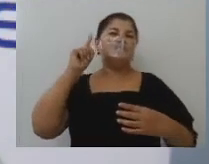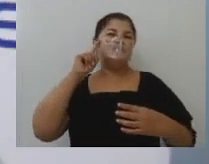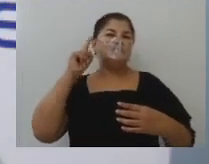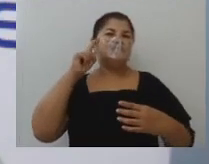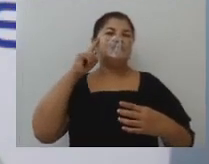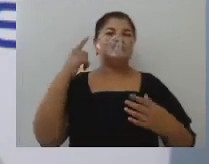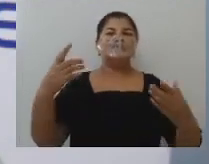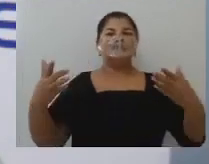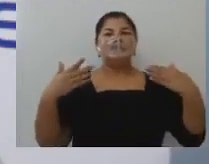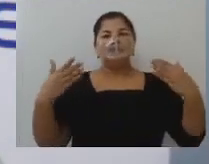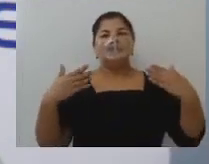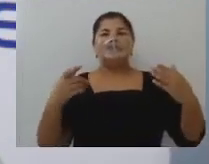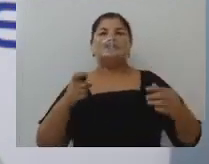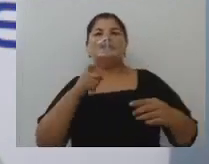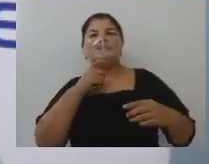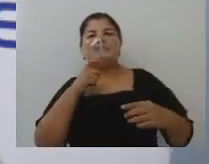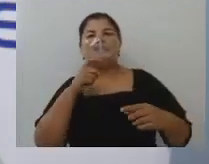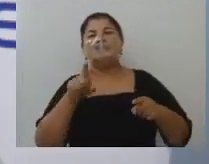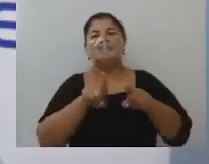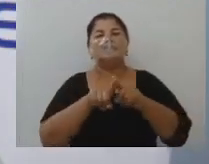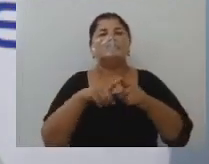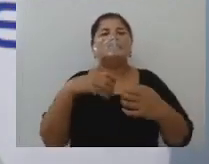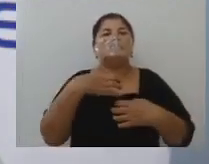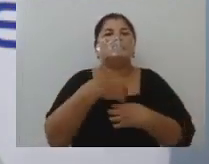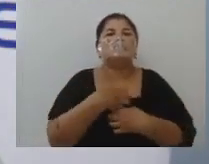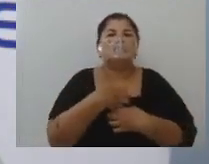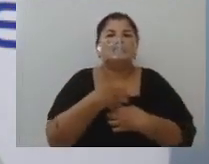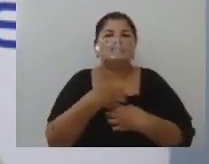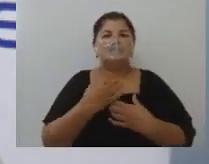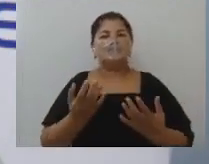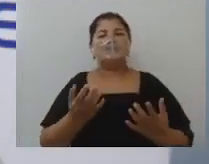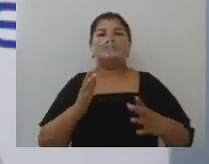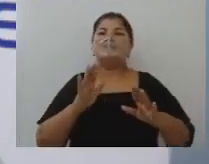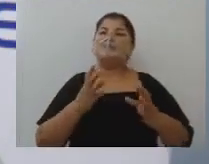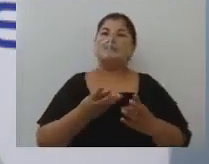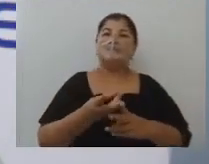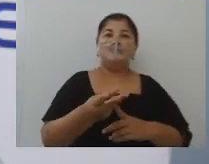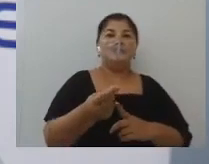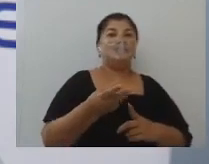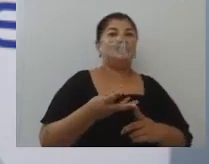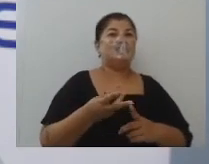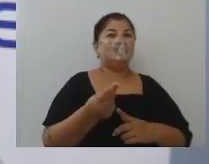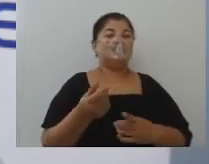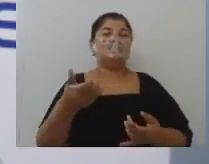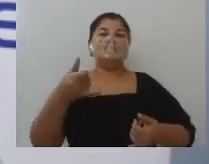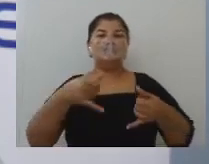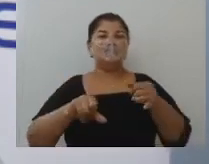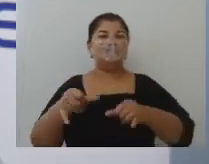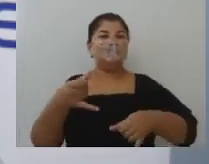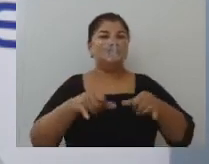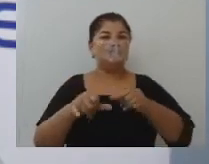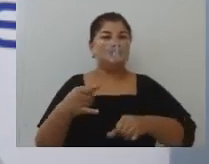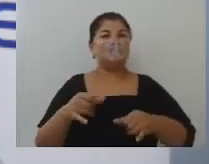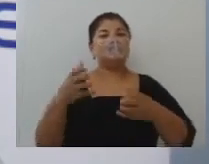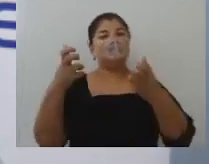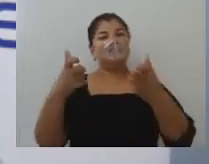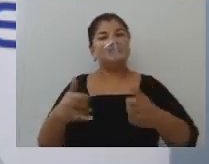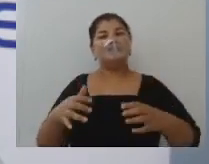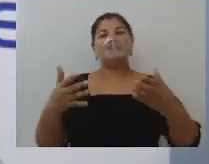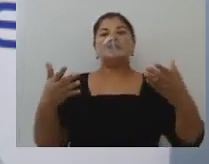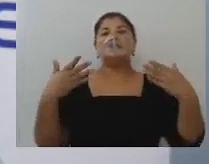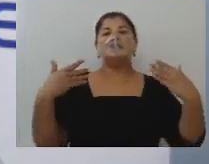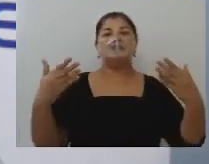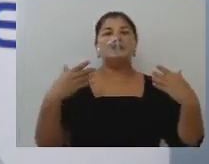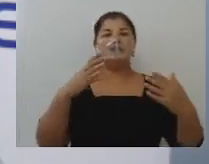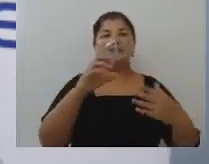chamar calor e frio de sensações térmicas, mas da física, né, em química, nós vamos falar que calor é